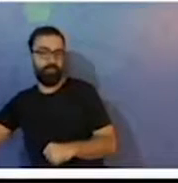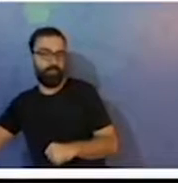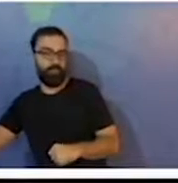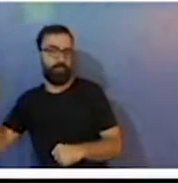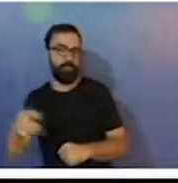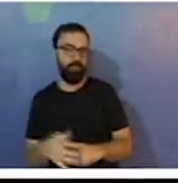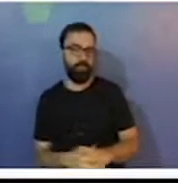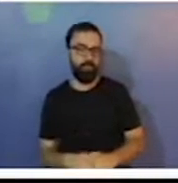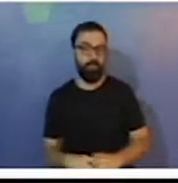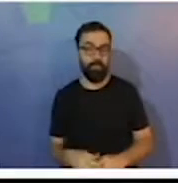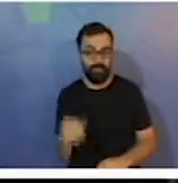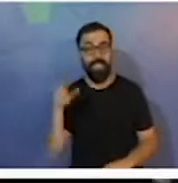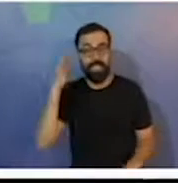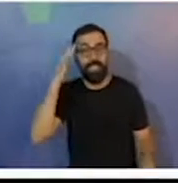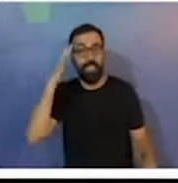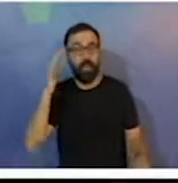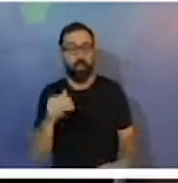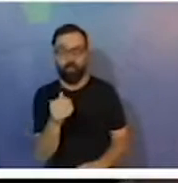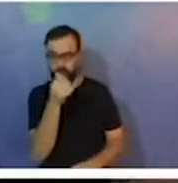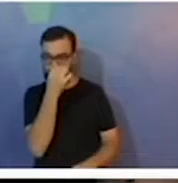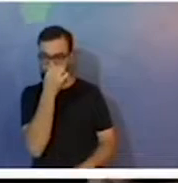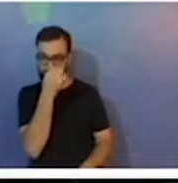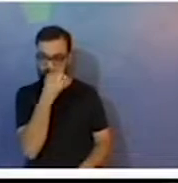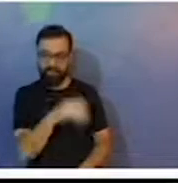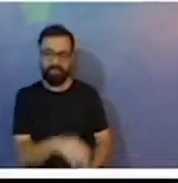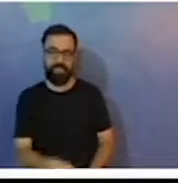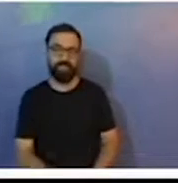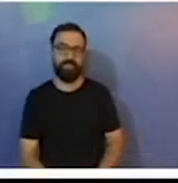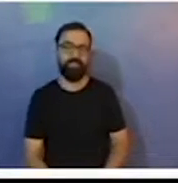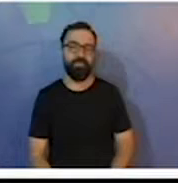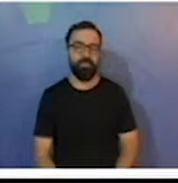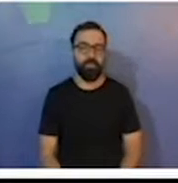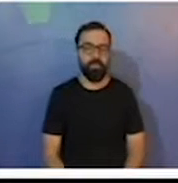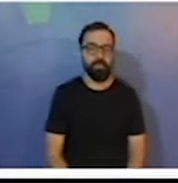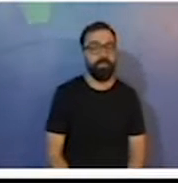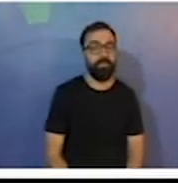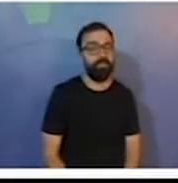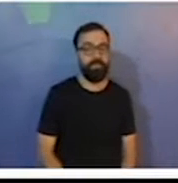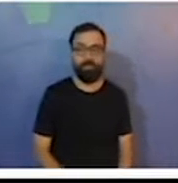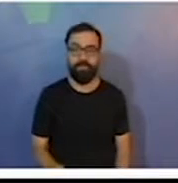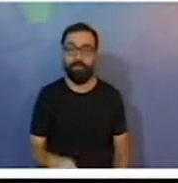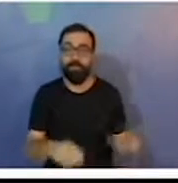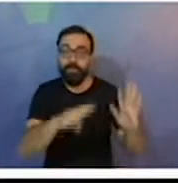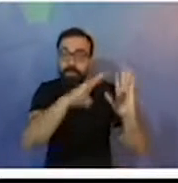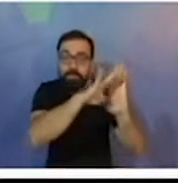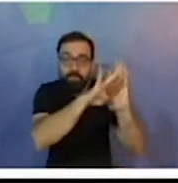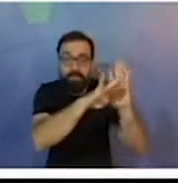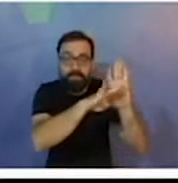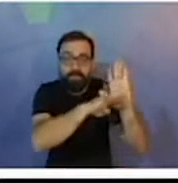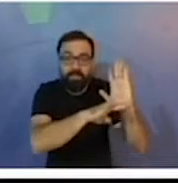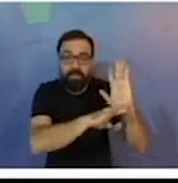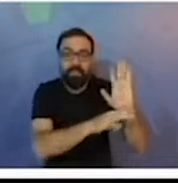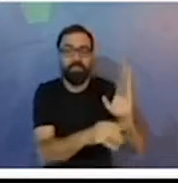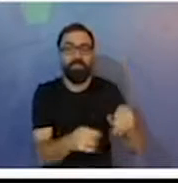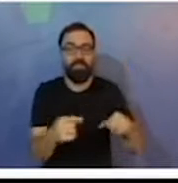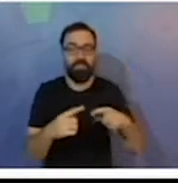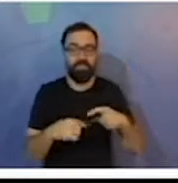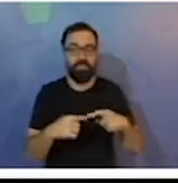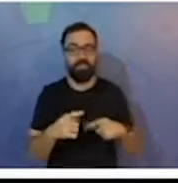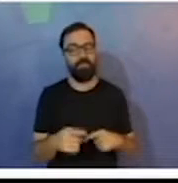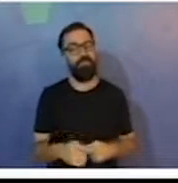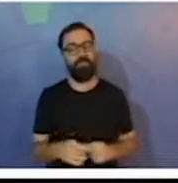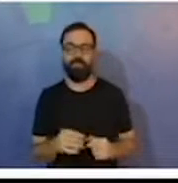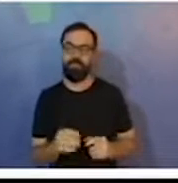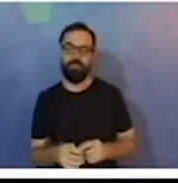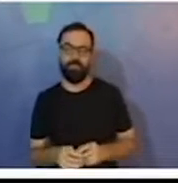certo só para dar uma retomada ginha aqui gente uma lista de materiais de ingredientes é apenas